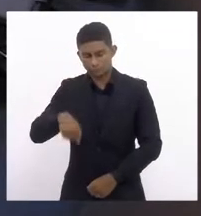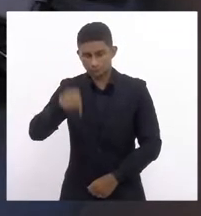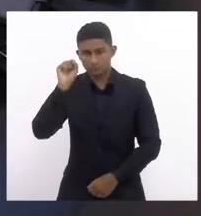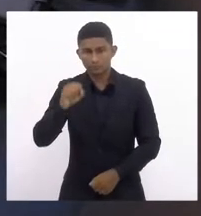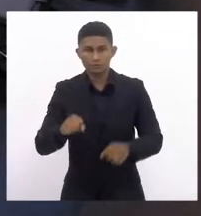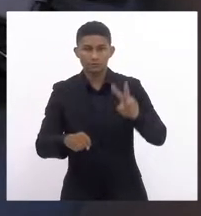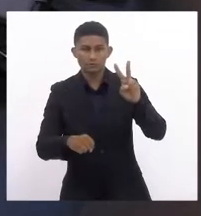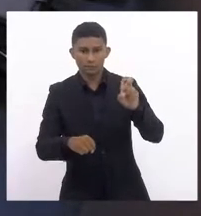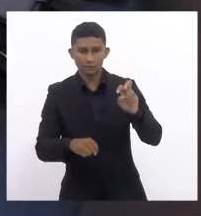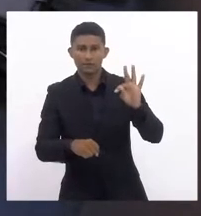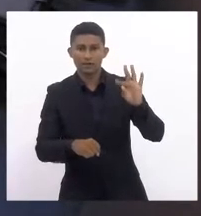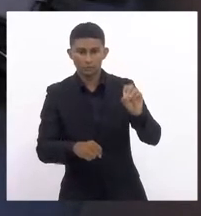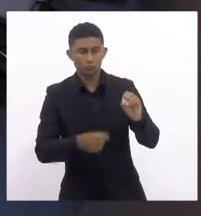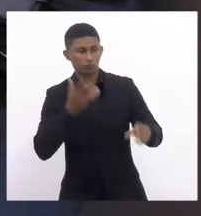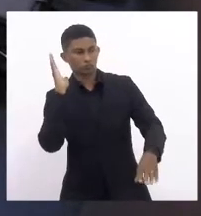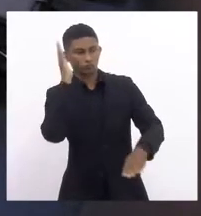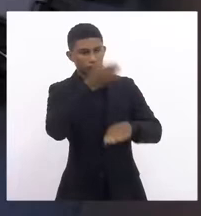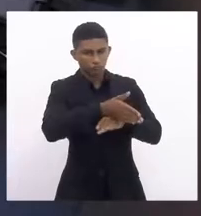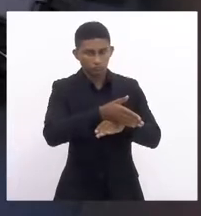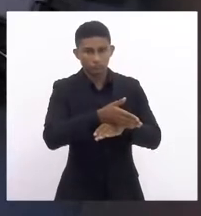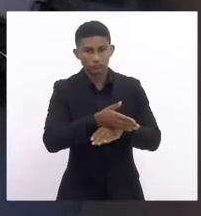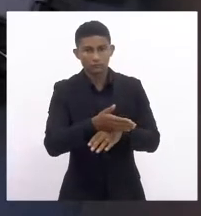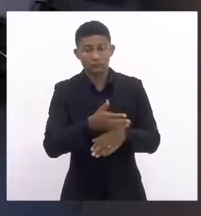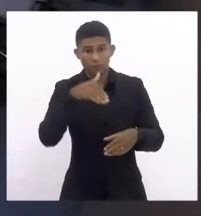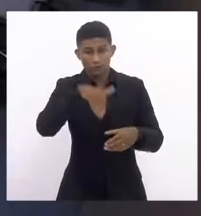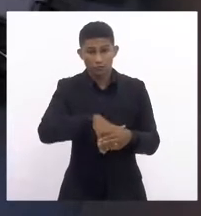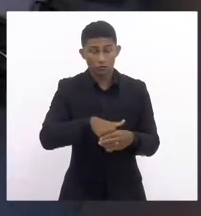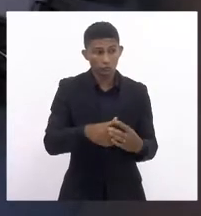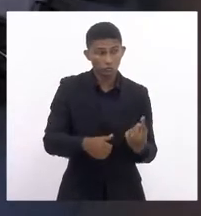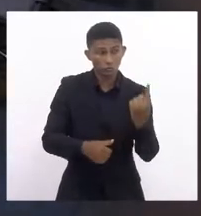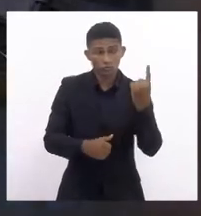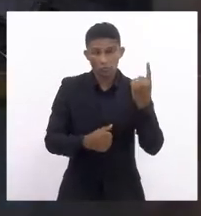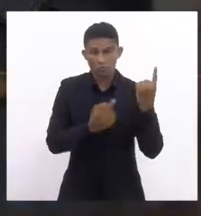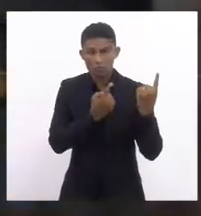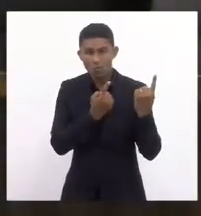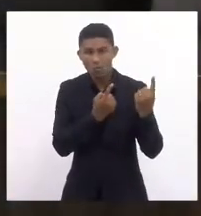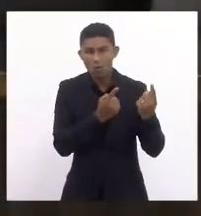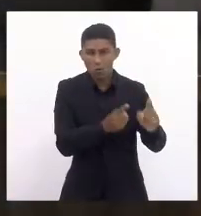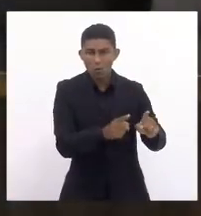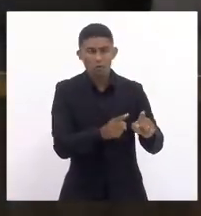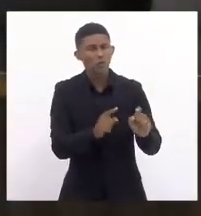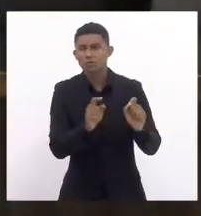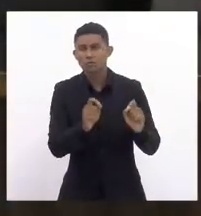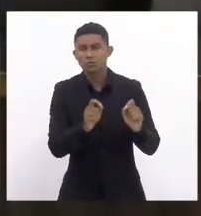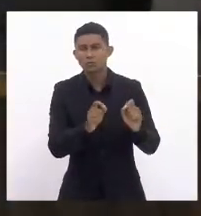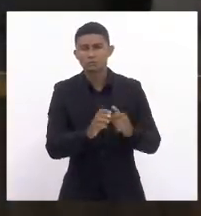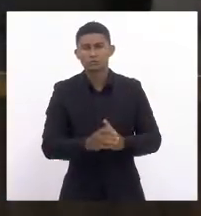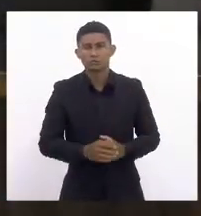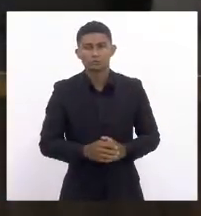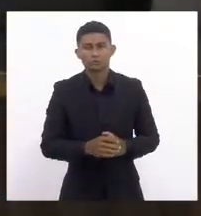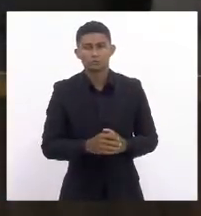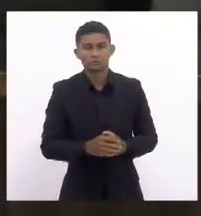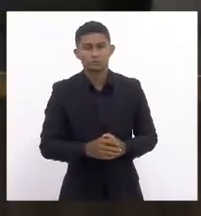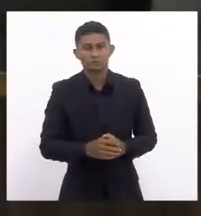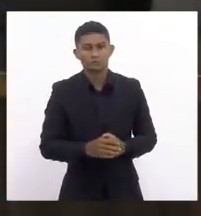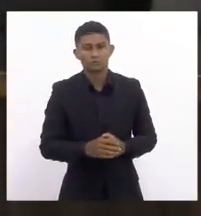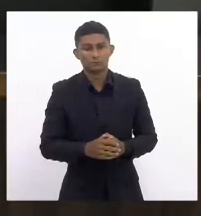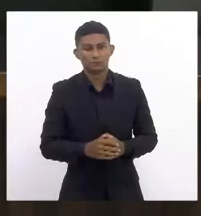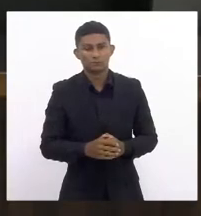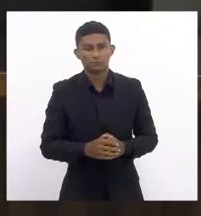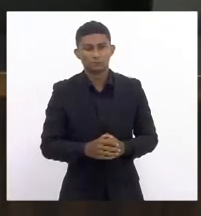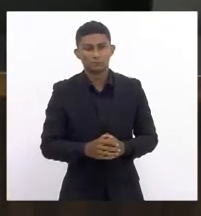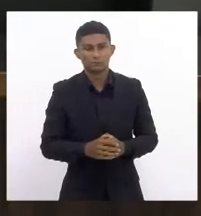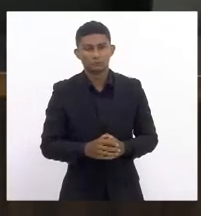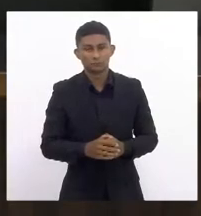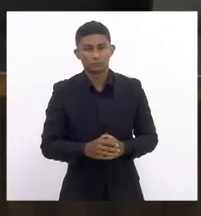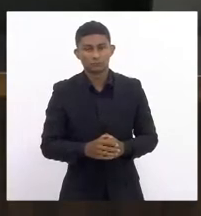foram derrubados. Nós estamos consignando o voto contrário de alguns parlamentares em relação ao...